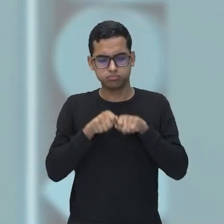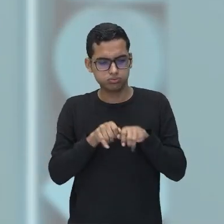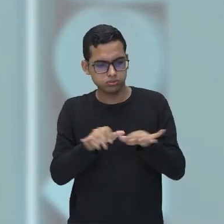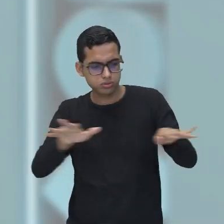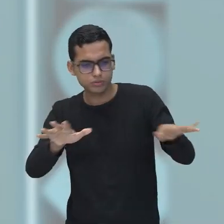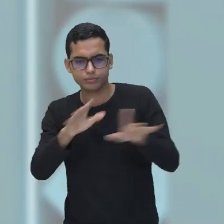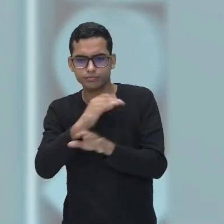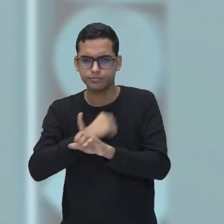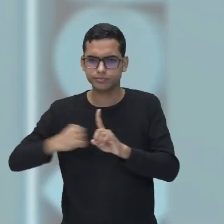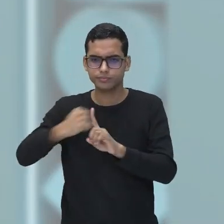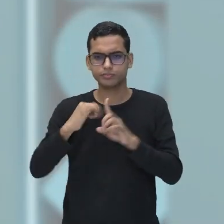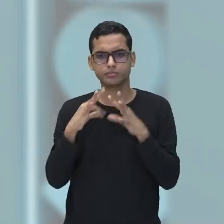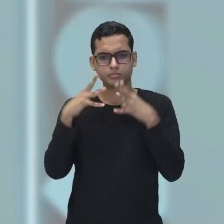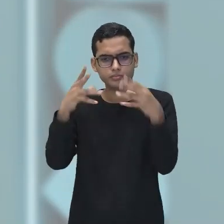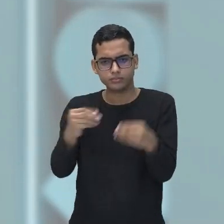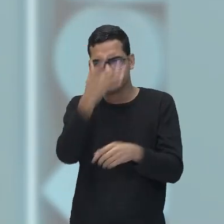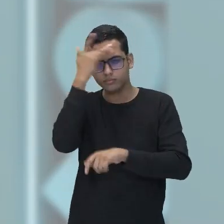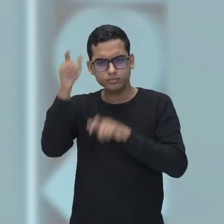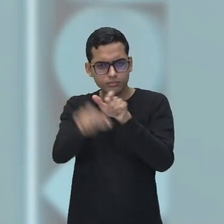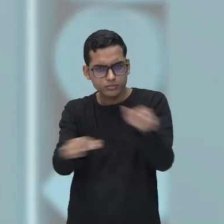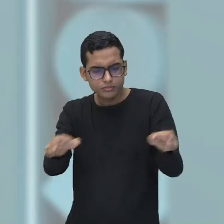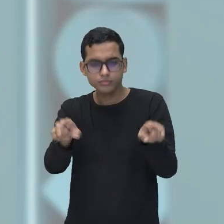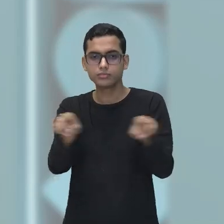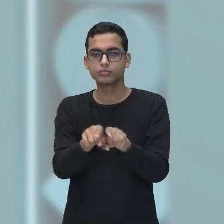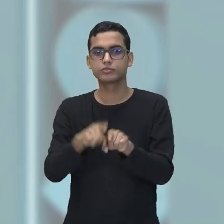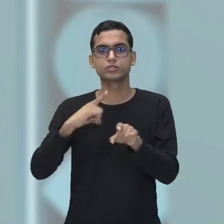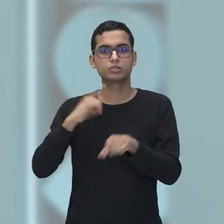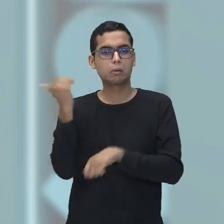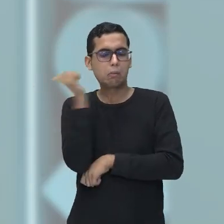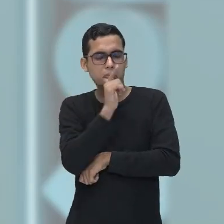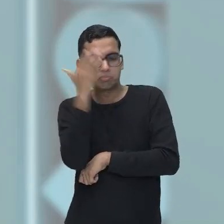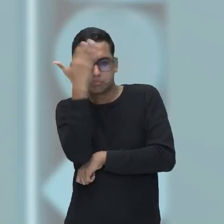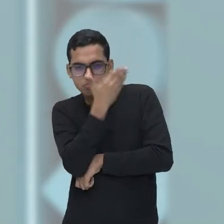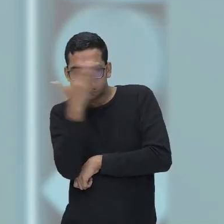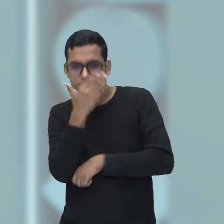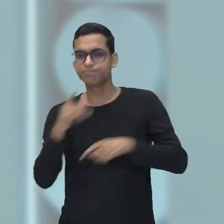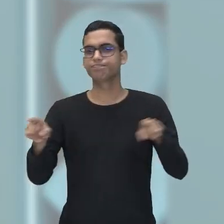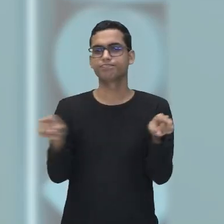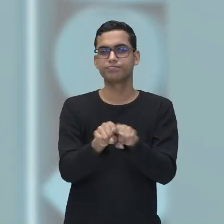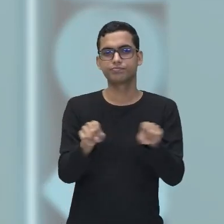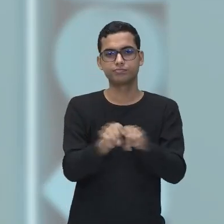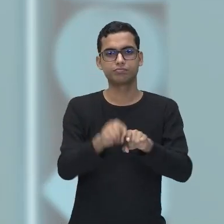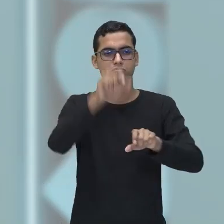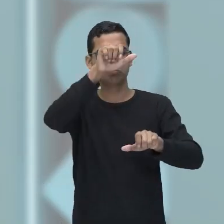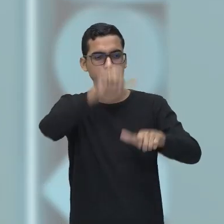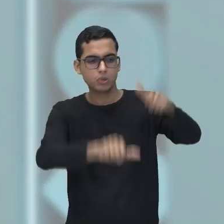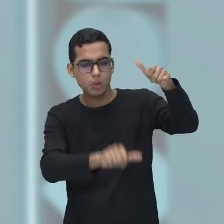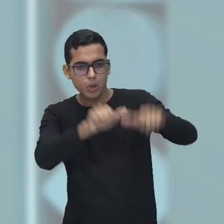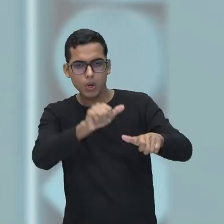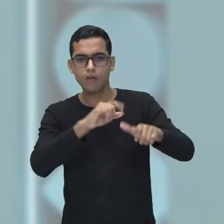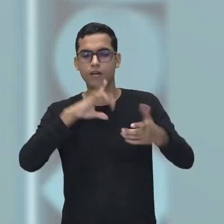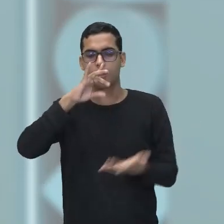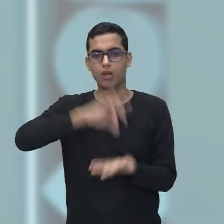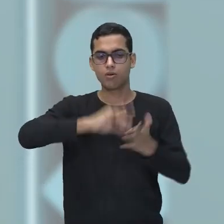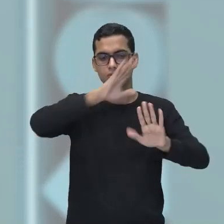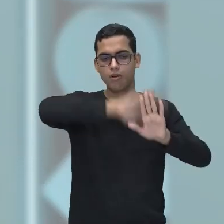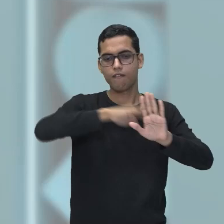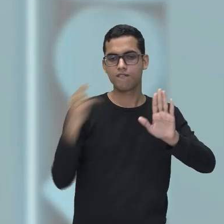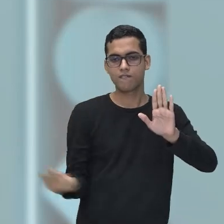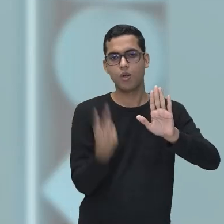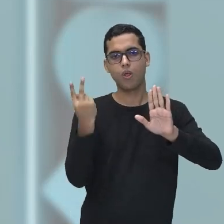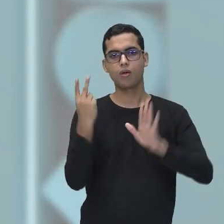seja, essa forma de não enxergar as coisas e de não verificar e de não enxergar o verdadeiro valor que as coisas